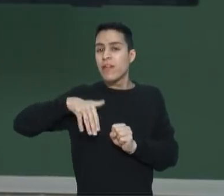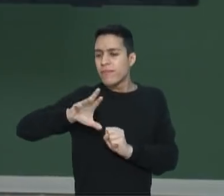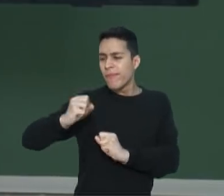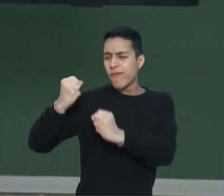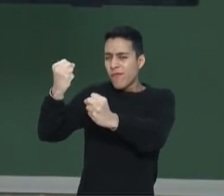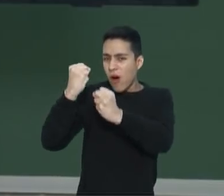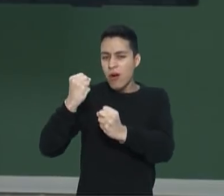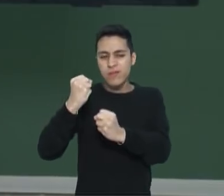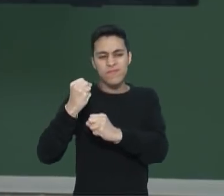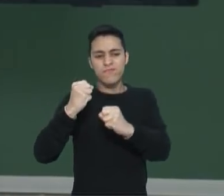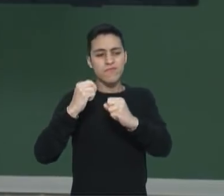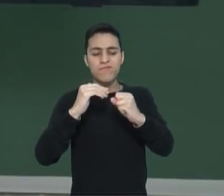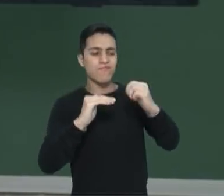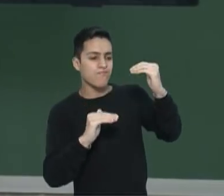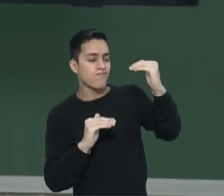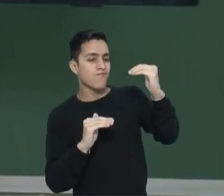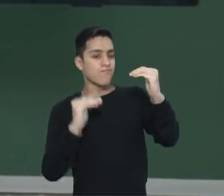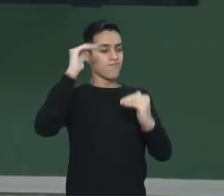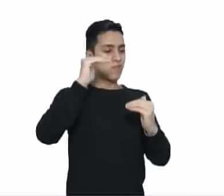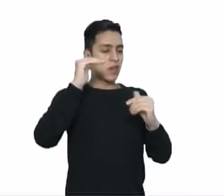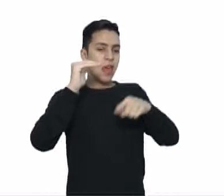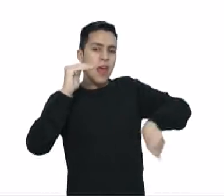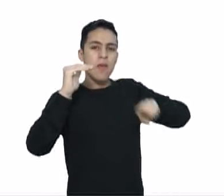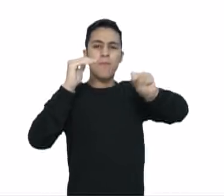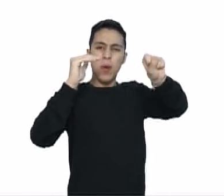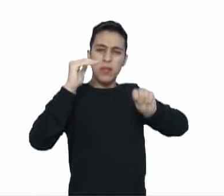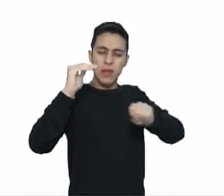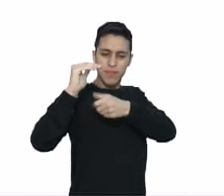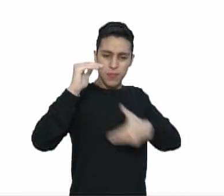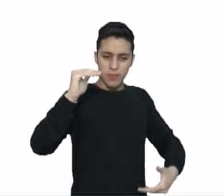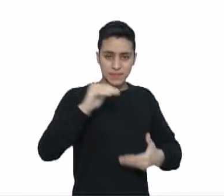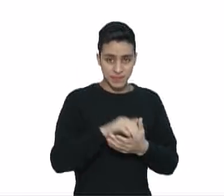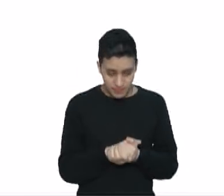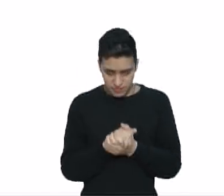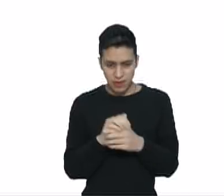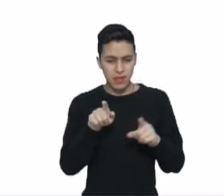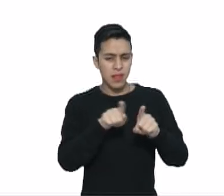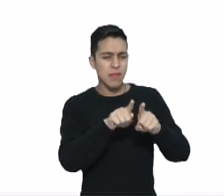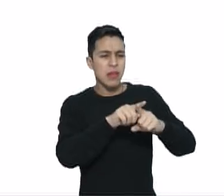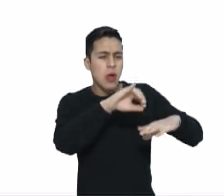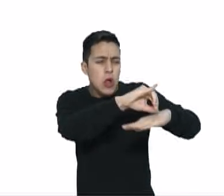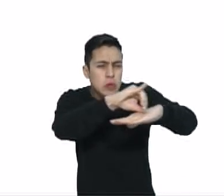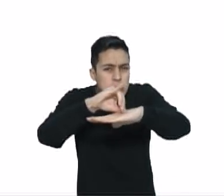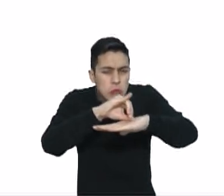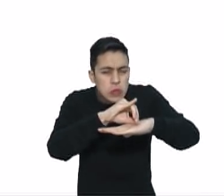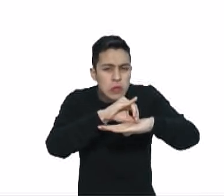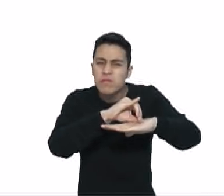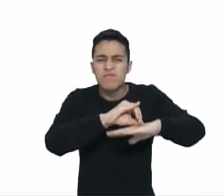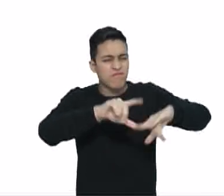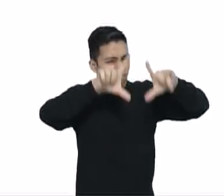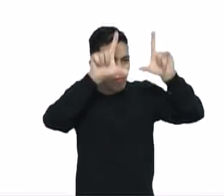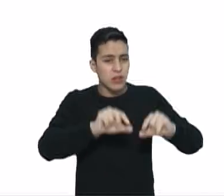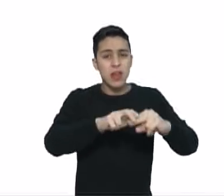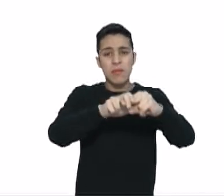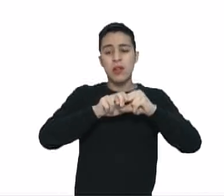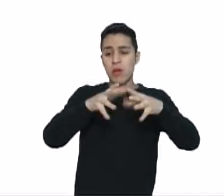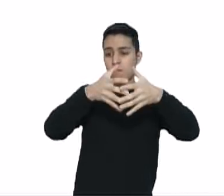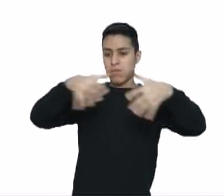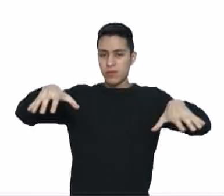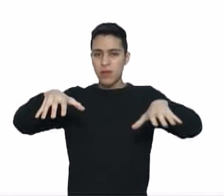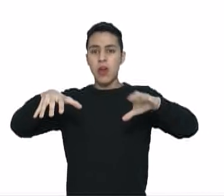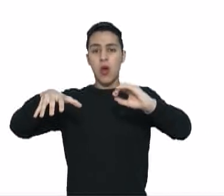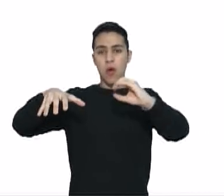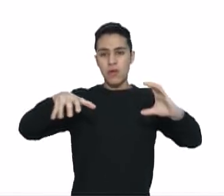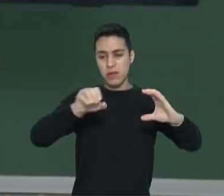em relação ao poder público. O enfraquecimento do poder central com a divisão do Império entre Ocidente e Oriente, que é